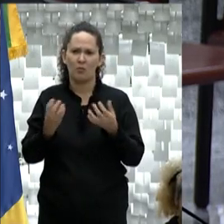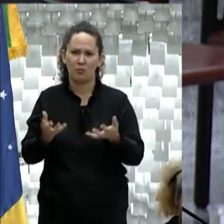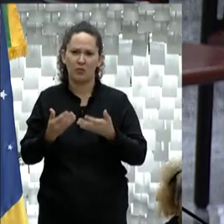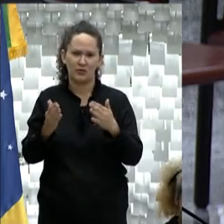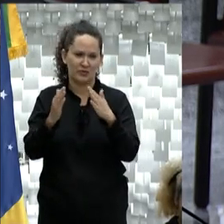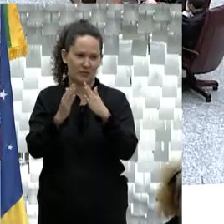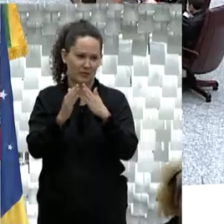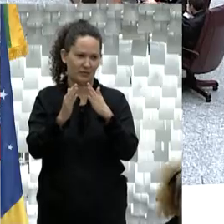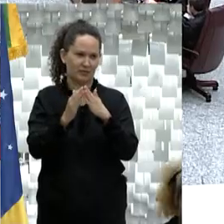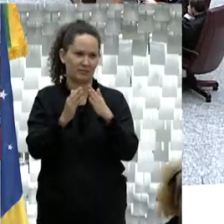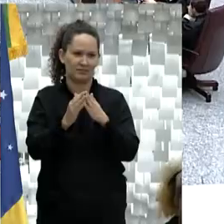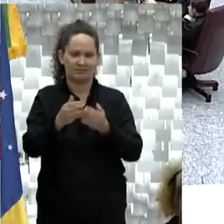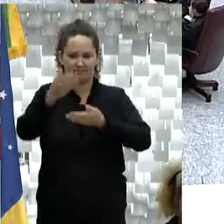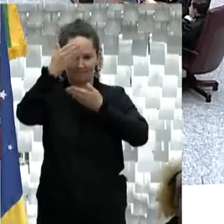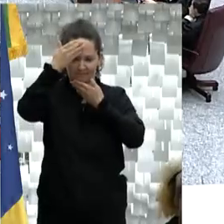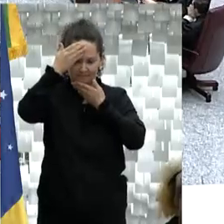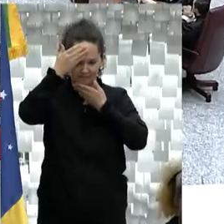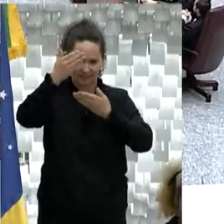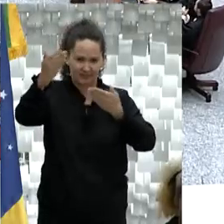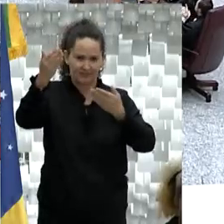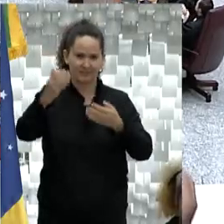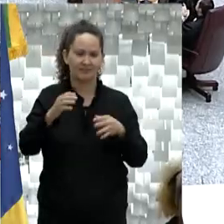esta casa. Muito obrigado.